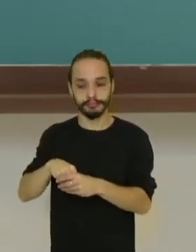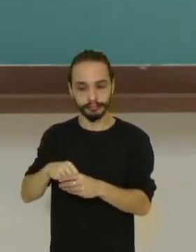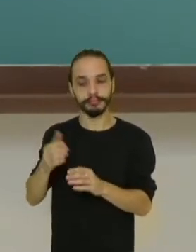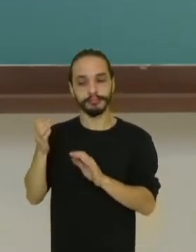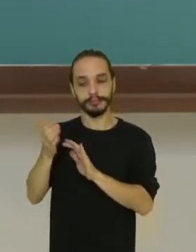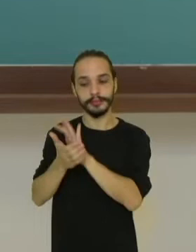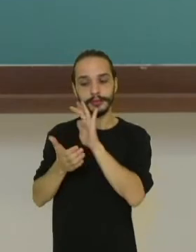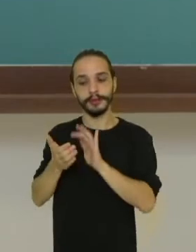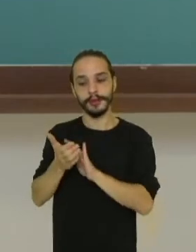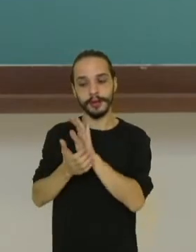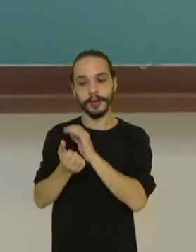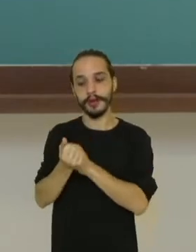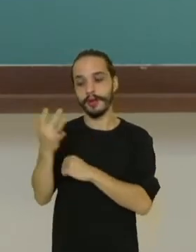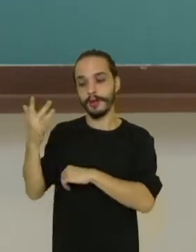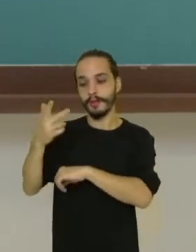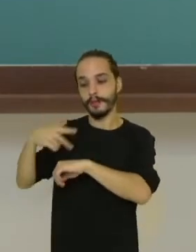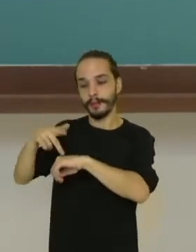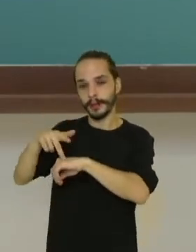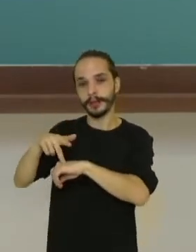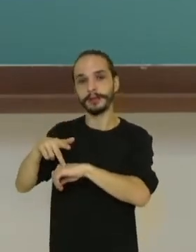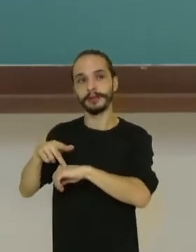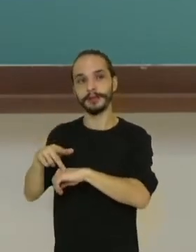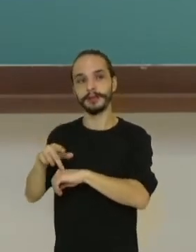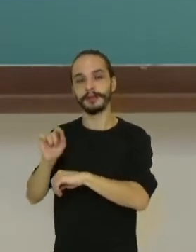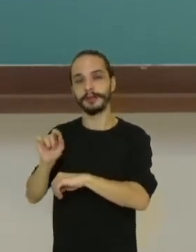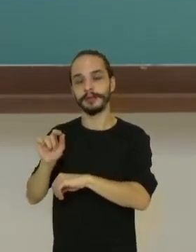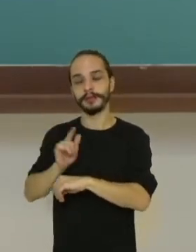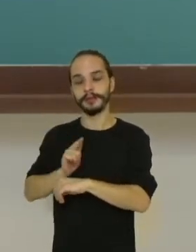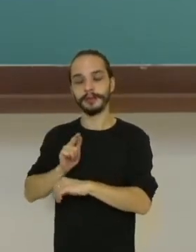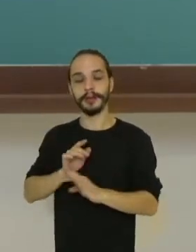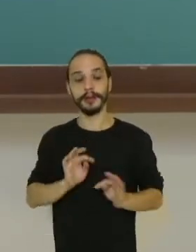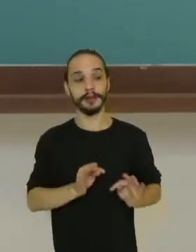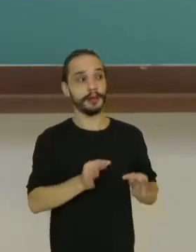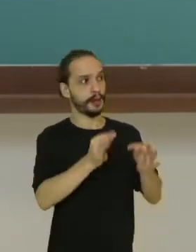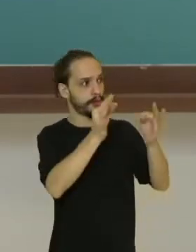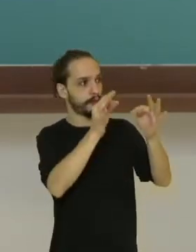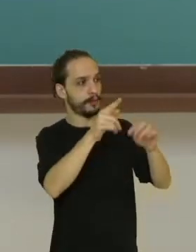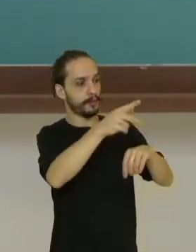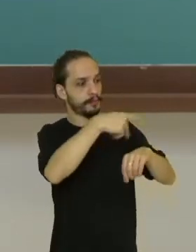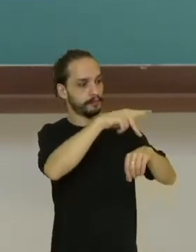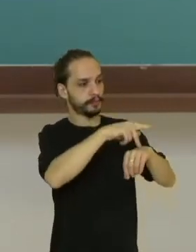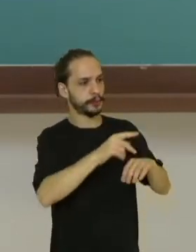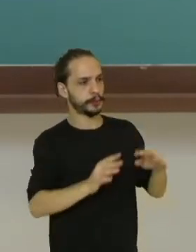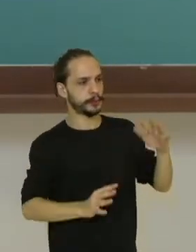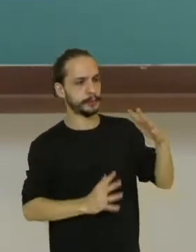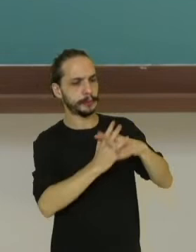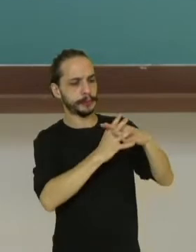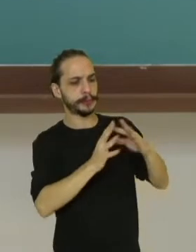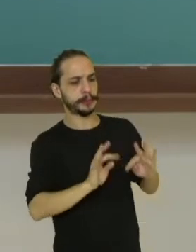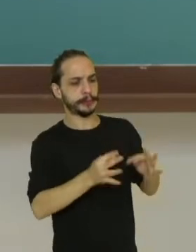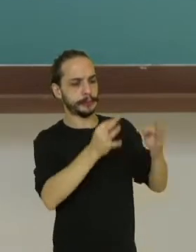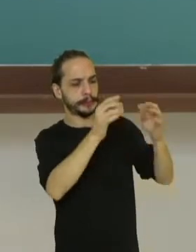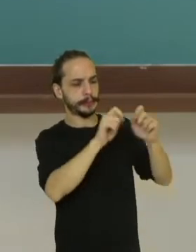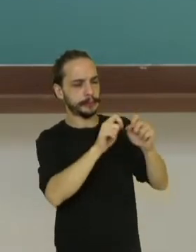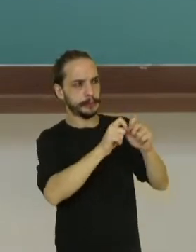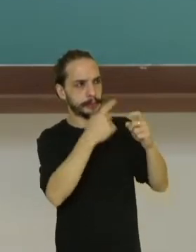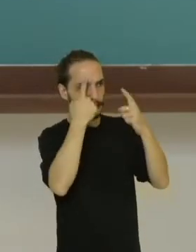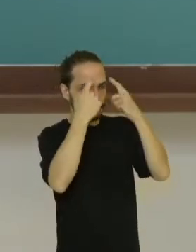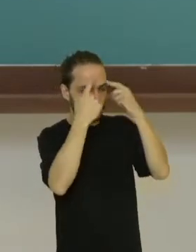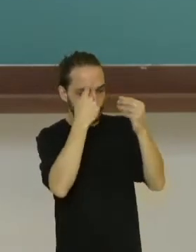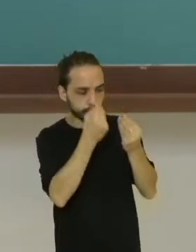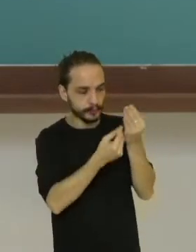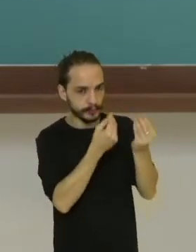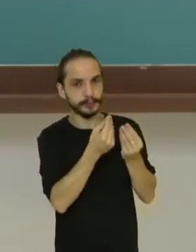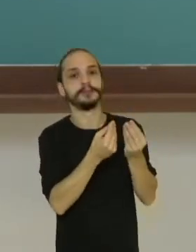são produzidas em países, no geral, né, que têm a tecnologia, de alta tecnologia. Né? Então,